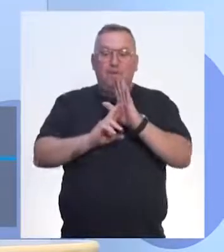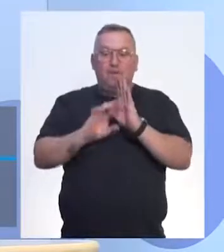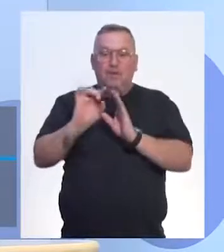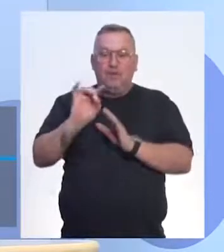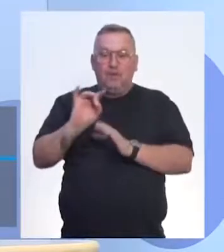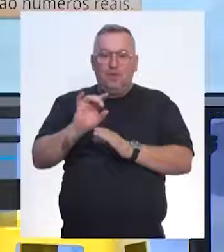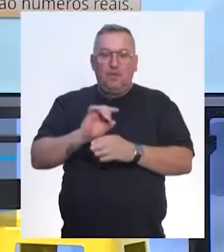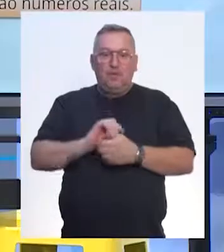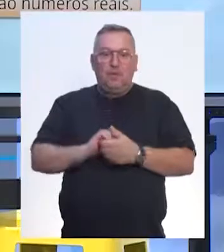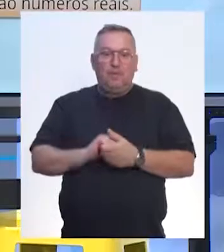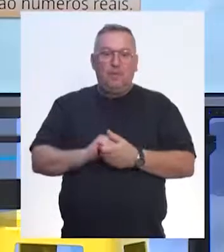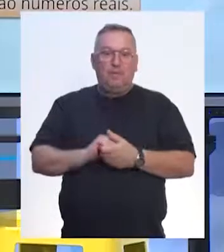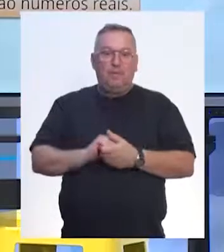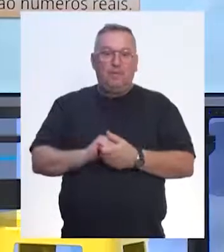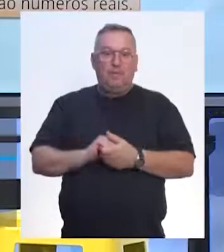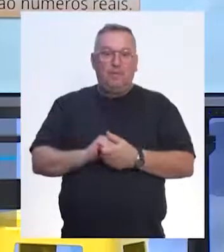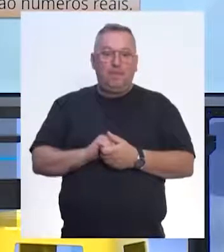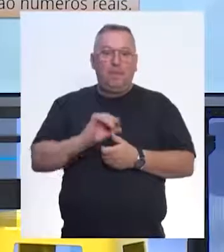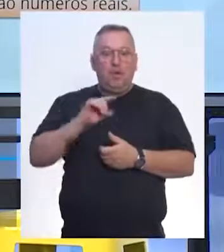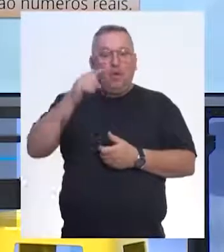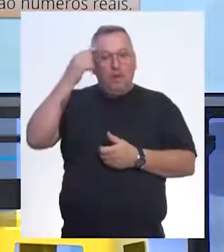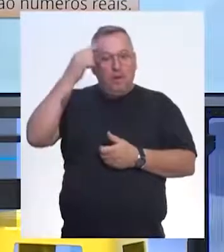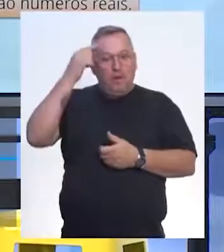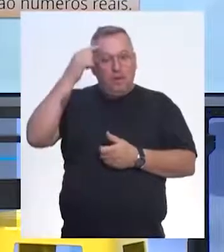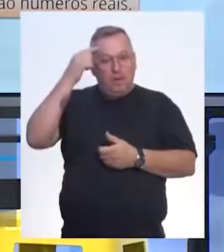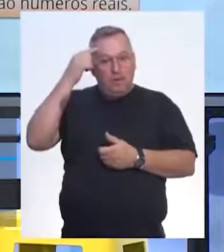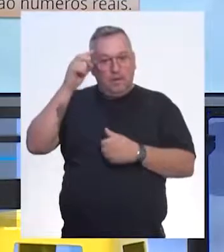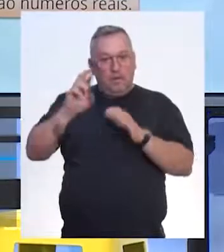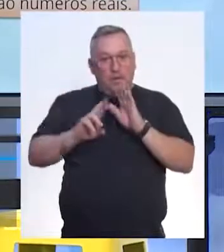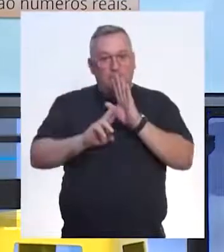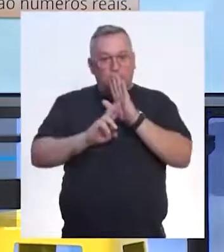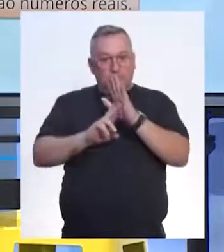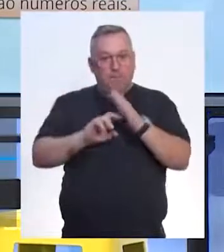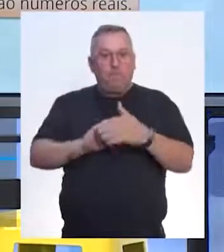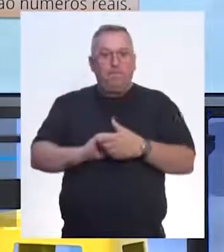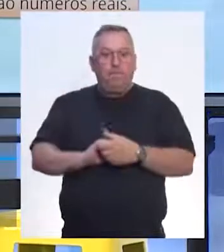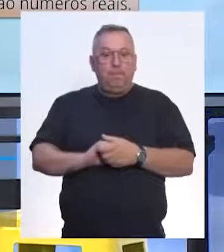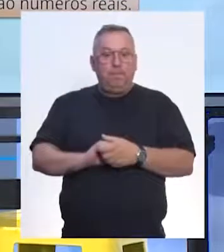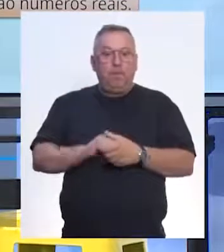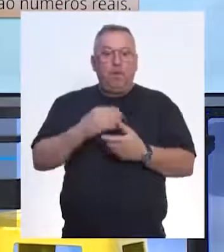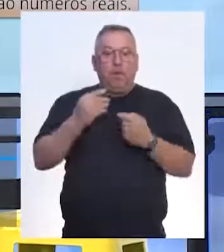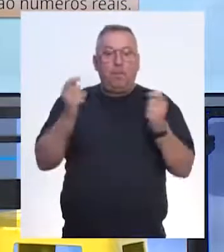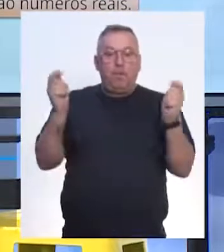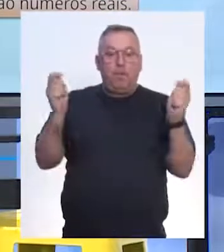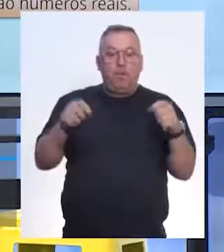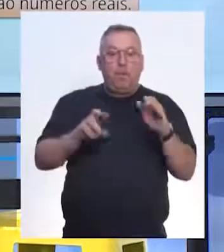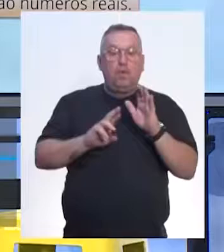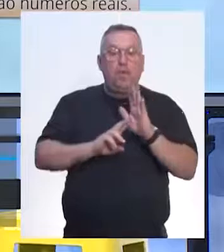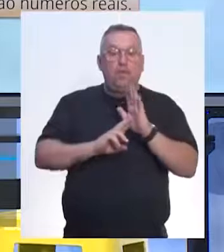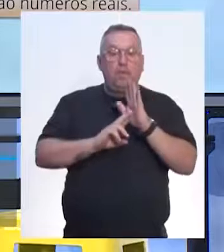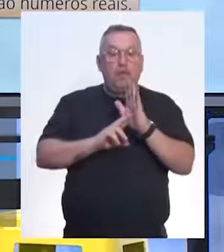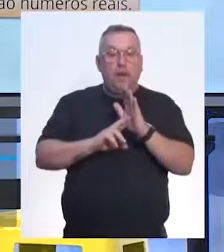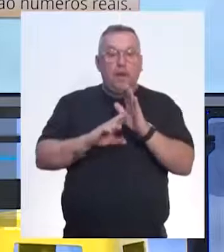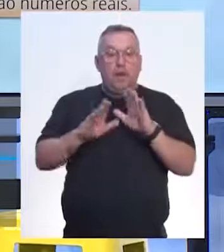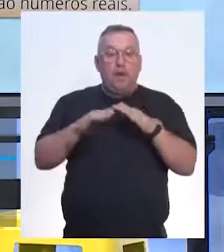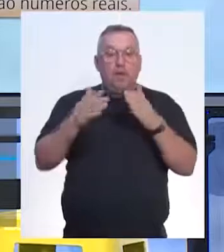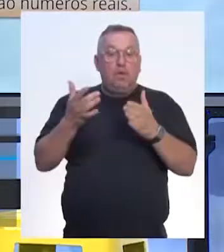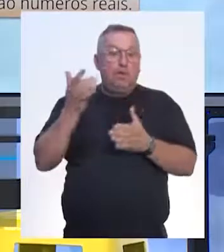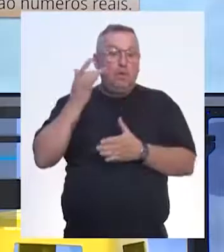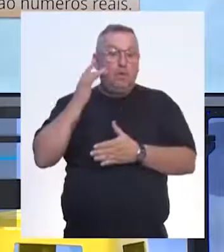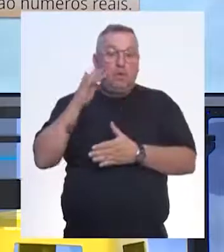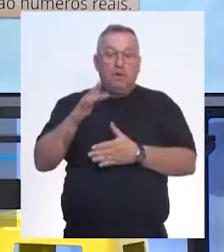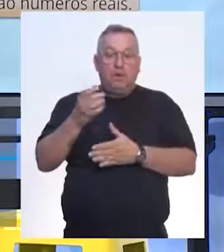né? Exatamente. É só a ideia da representação. Como que eu posso representar quando eu não